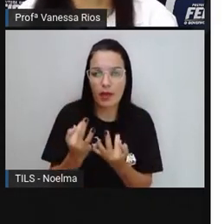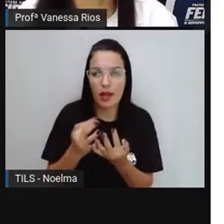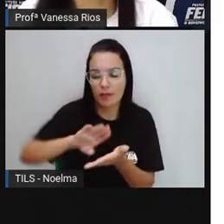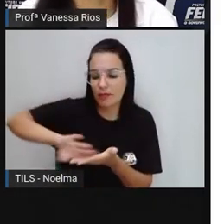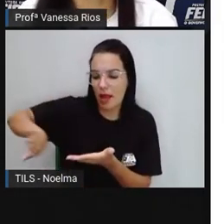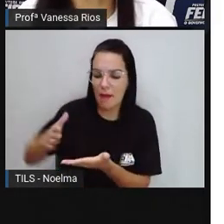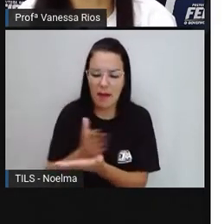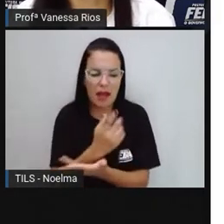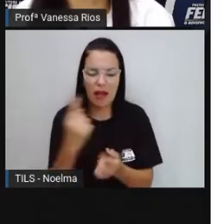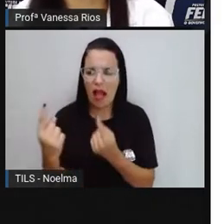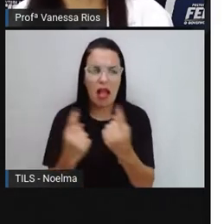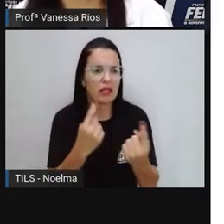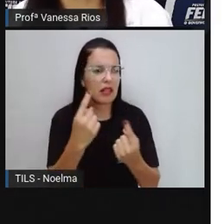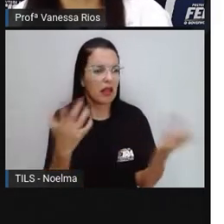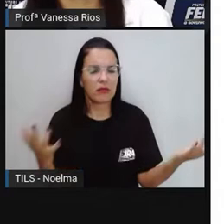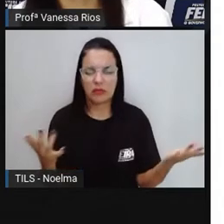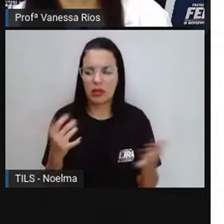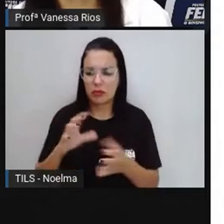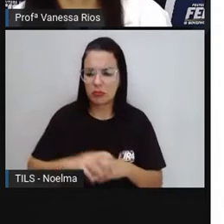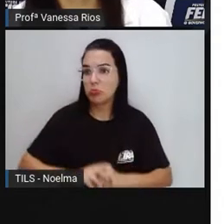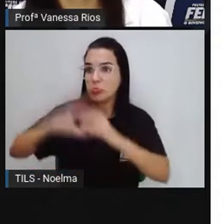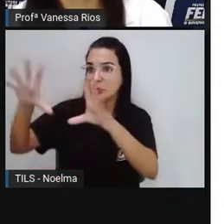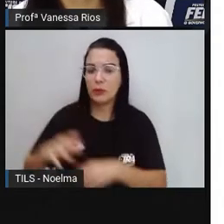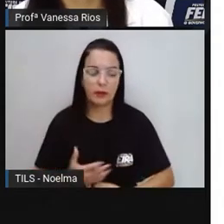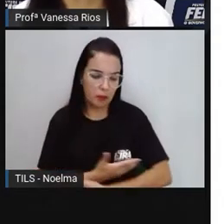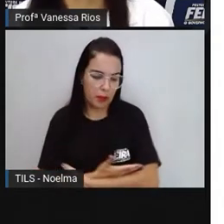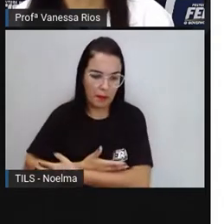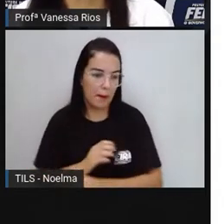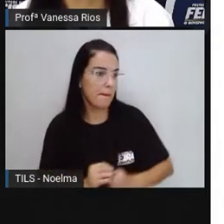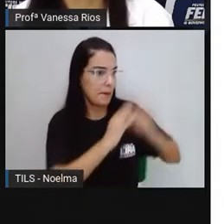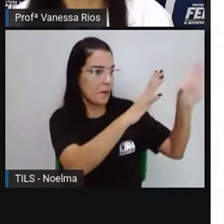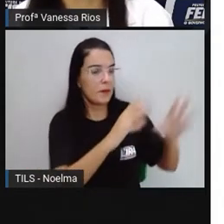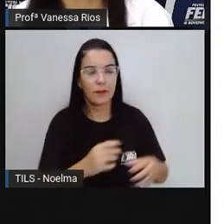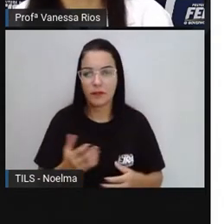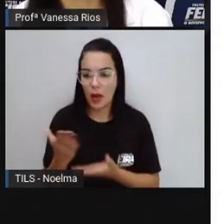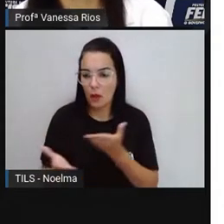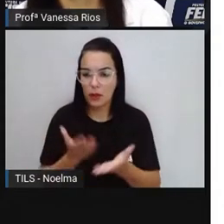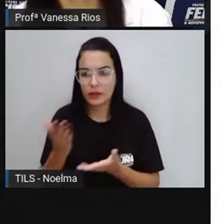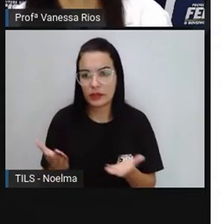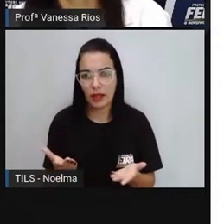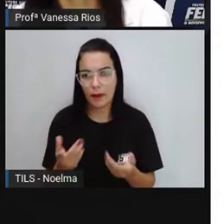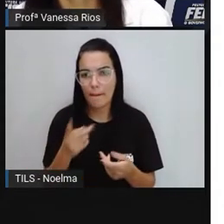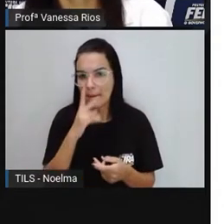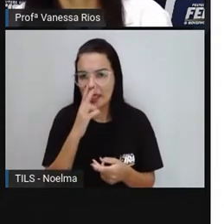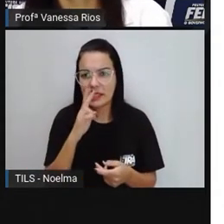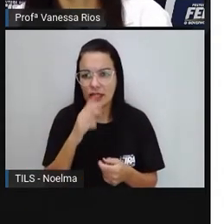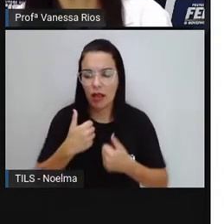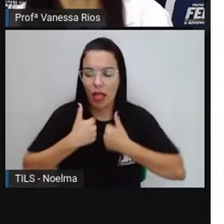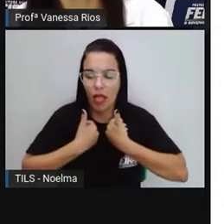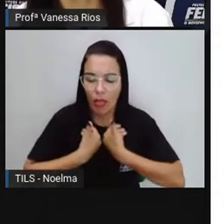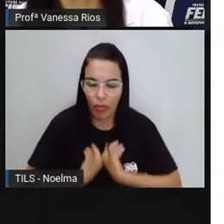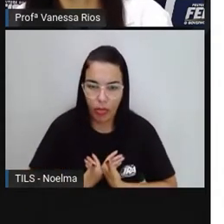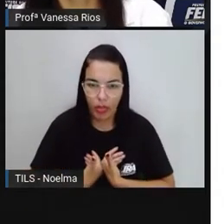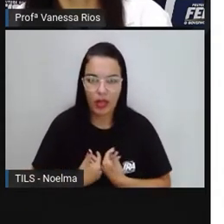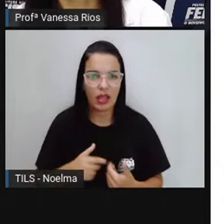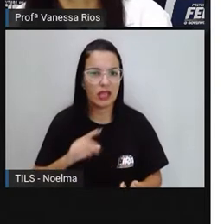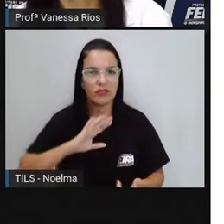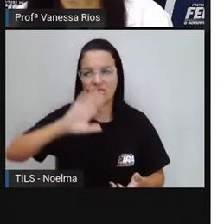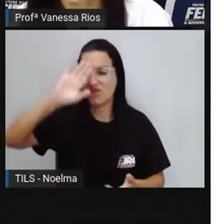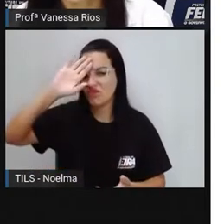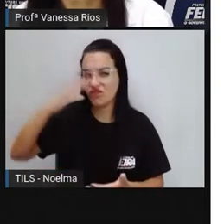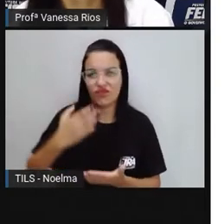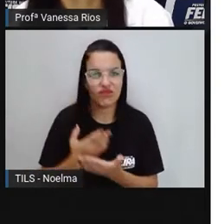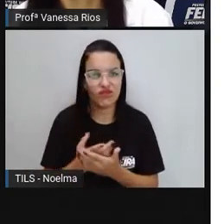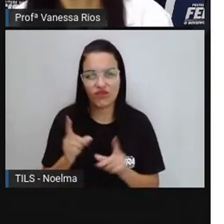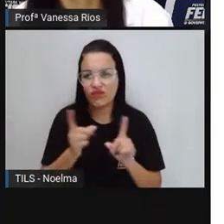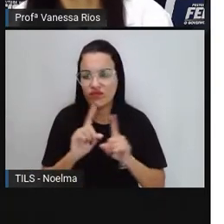por si. Cada um jogando o bebê para o outro cuidar como se fosse um fardo. Inacreditável como a